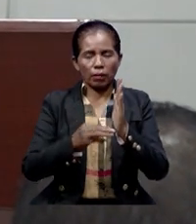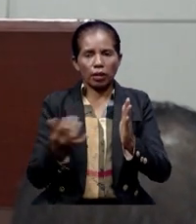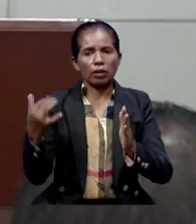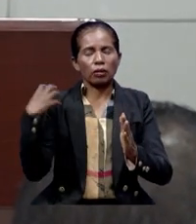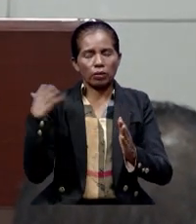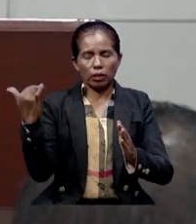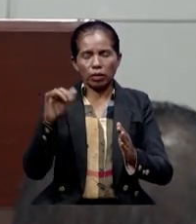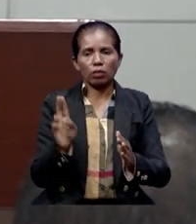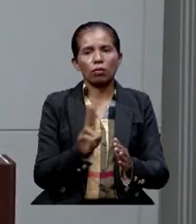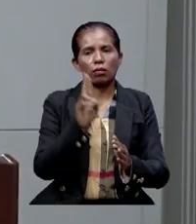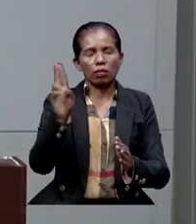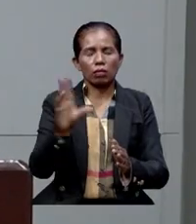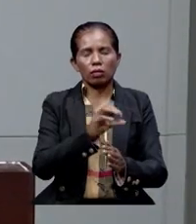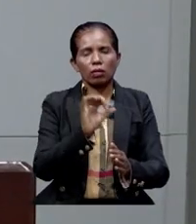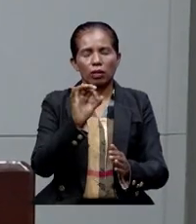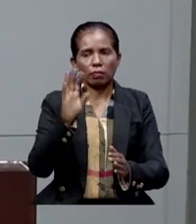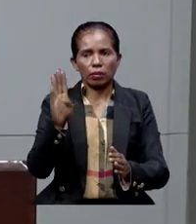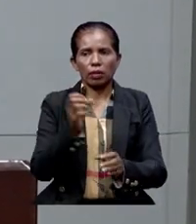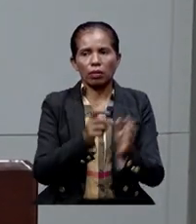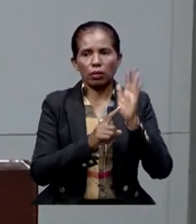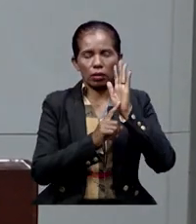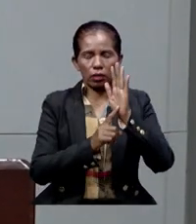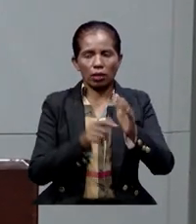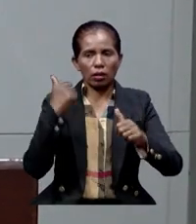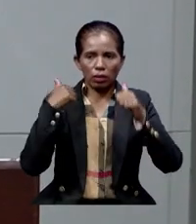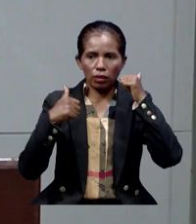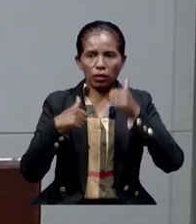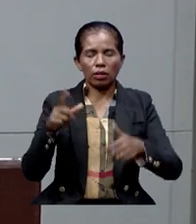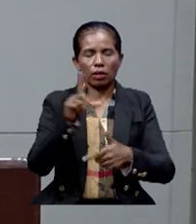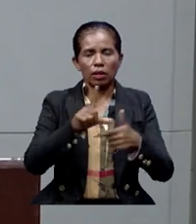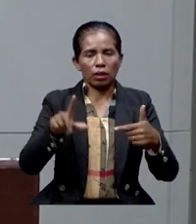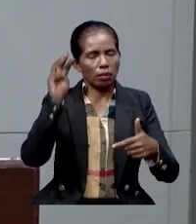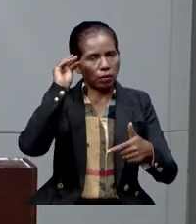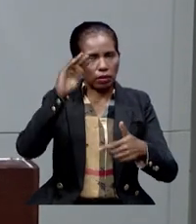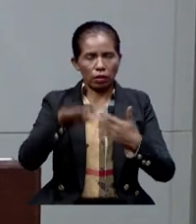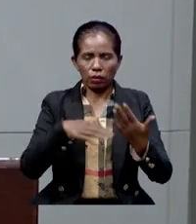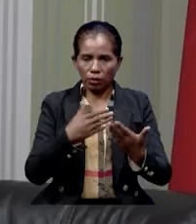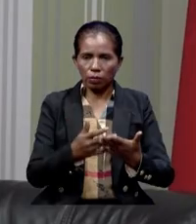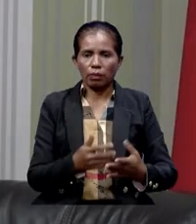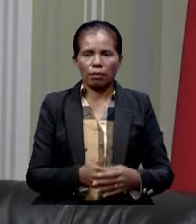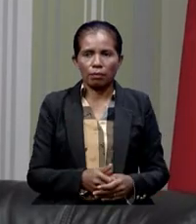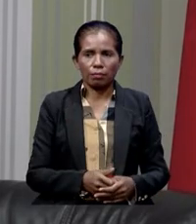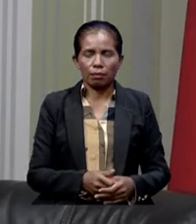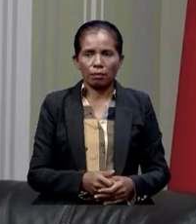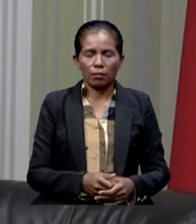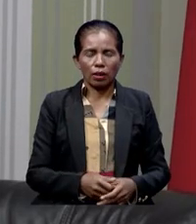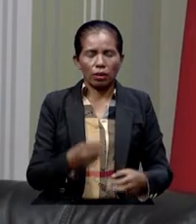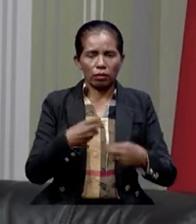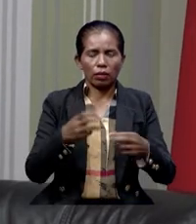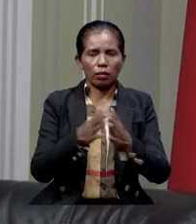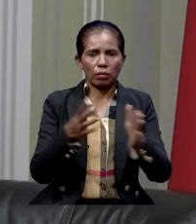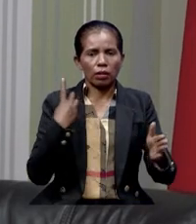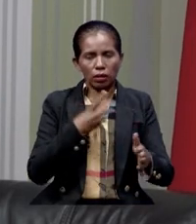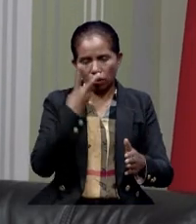durante ne utiliza pazina Facebook hodi publika atividade e linha ministerial sina. Impacto bo tambasa e todo